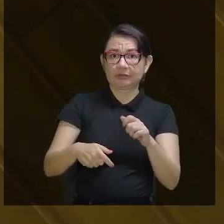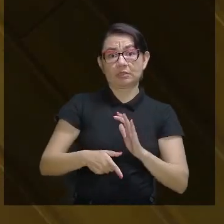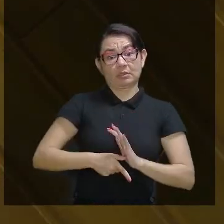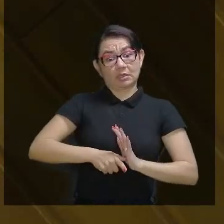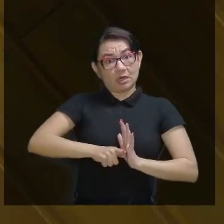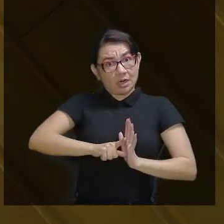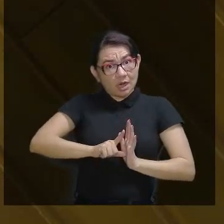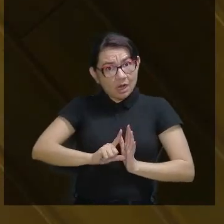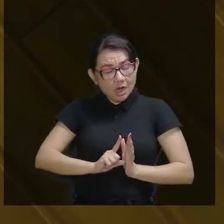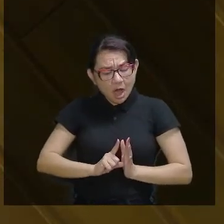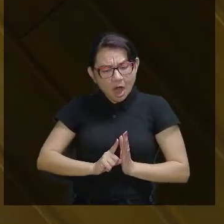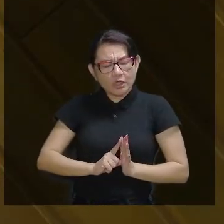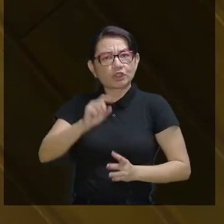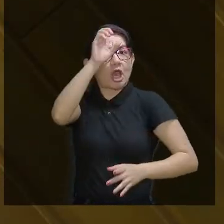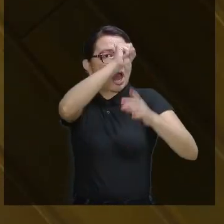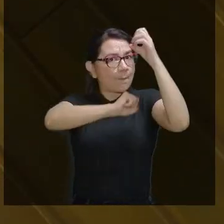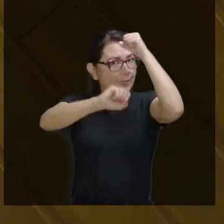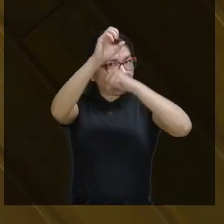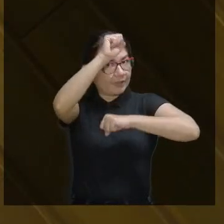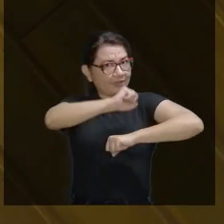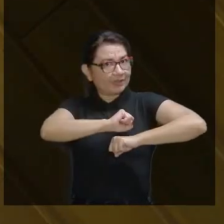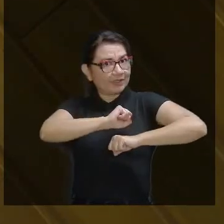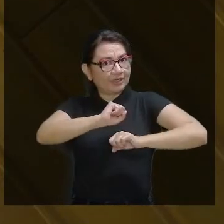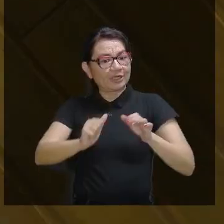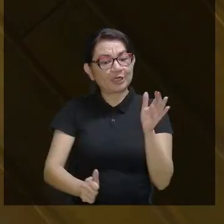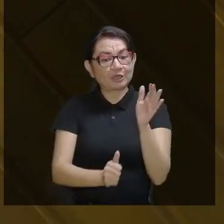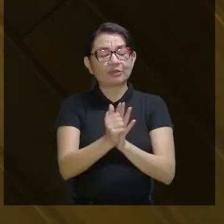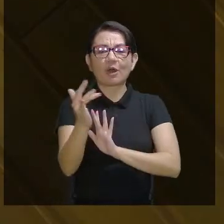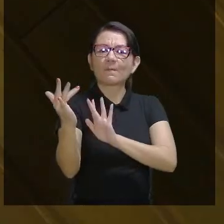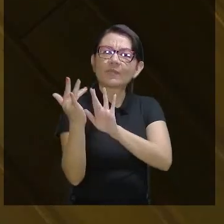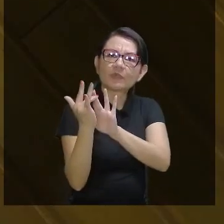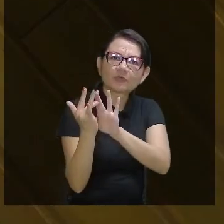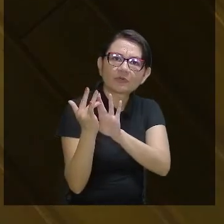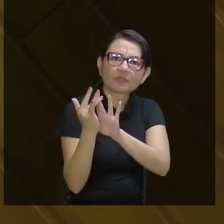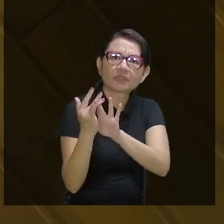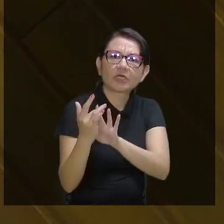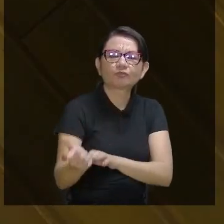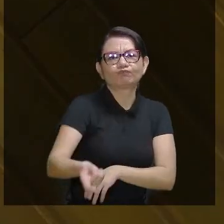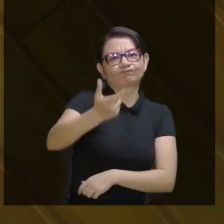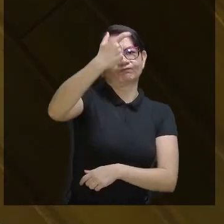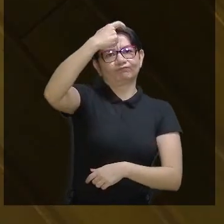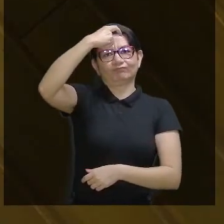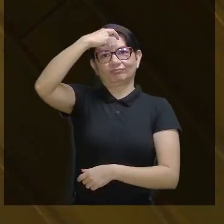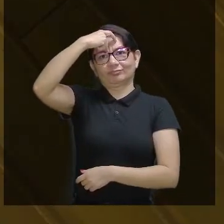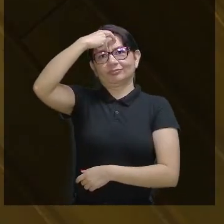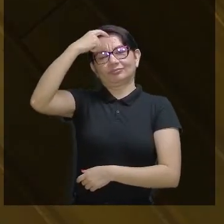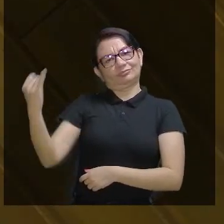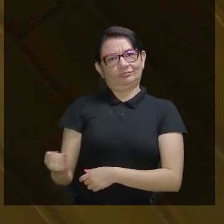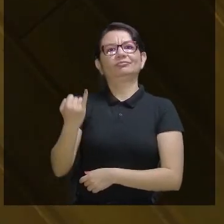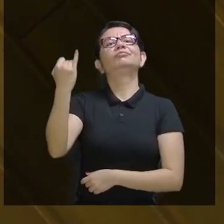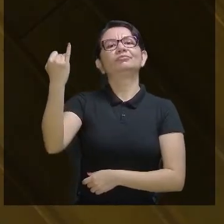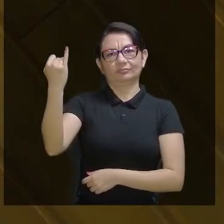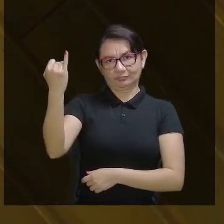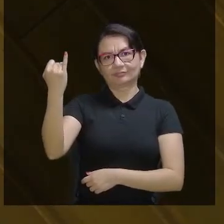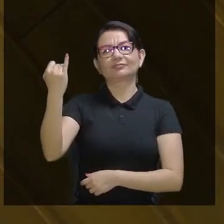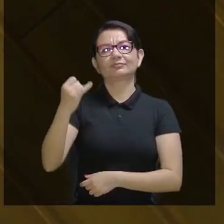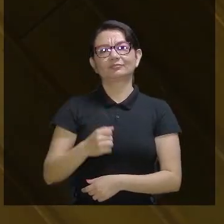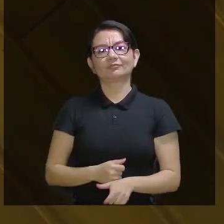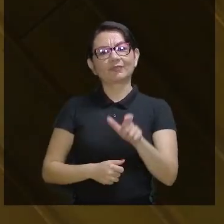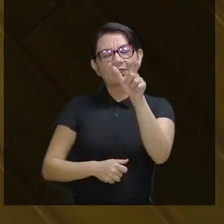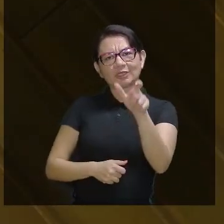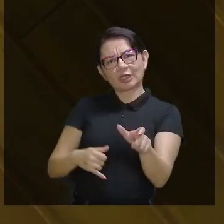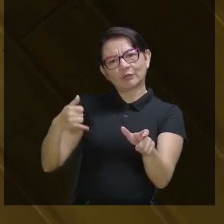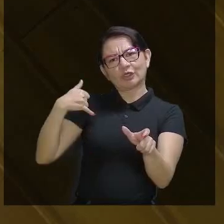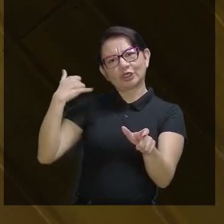ser preparadas, porque são as primeiras que precisam ter consciência dessa importância, né? Da pessoa